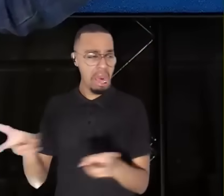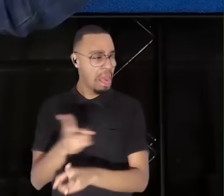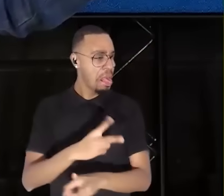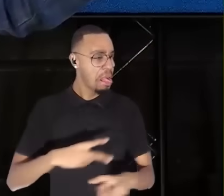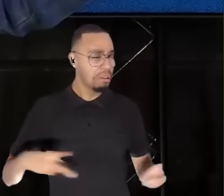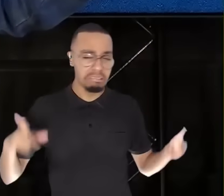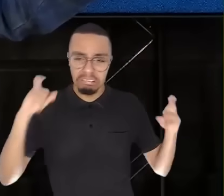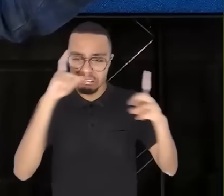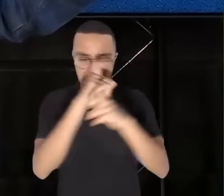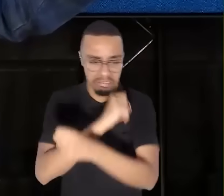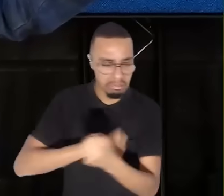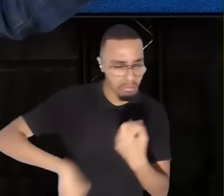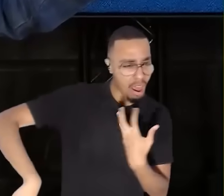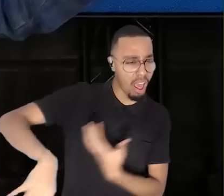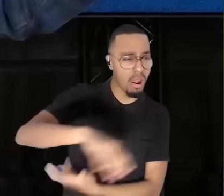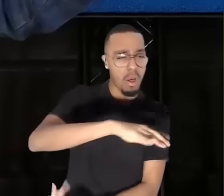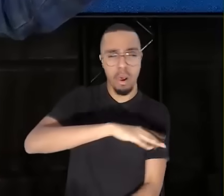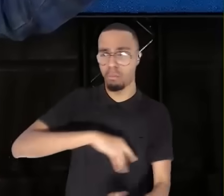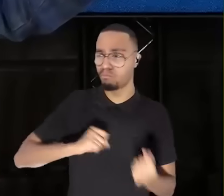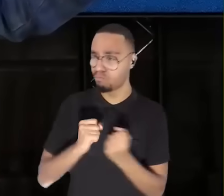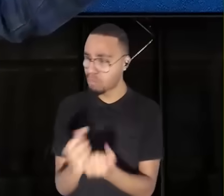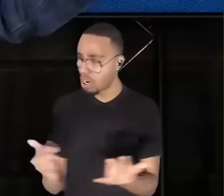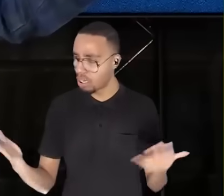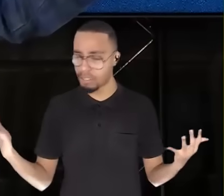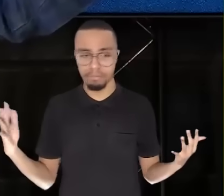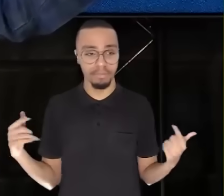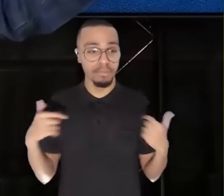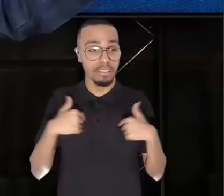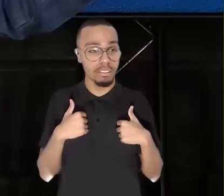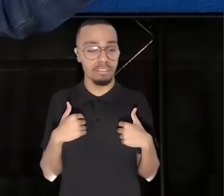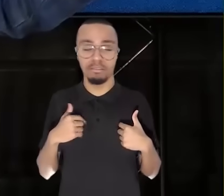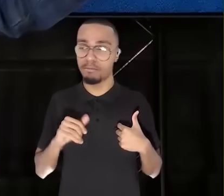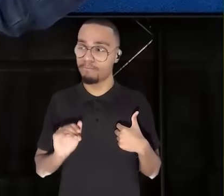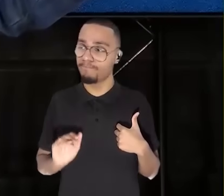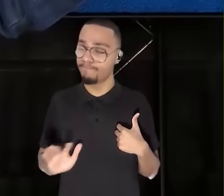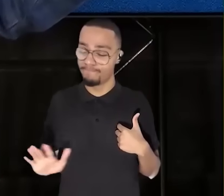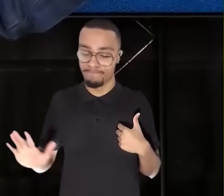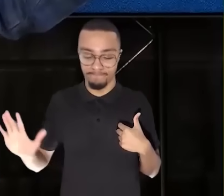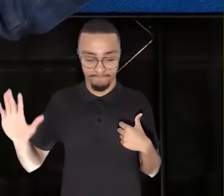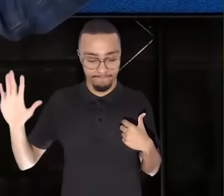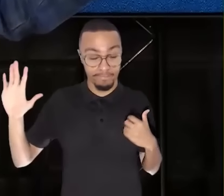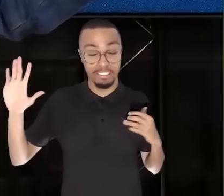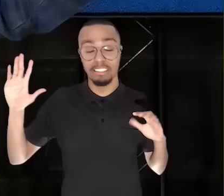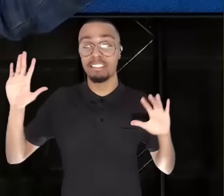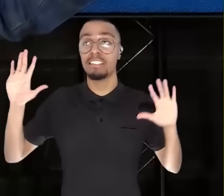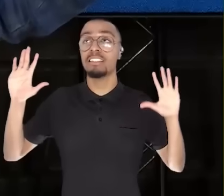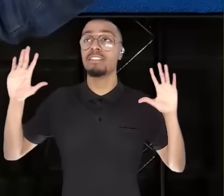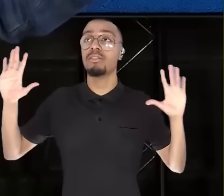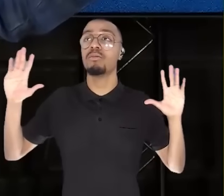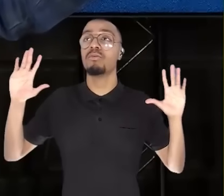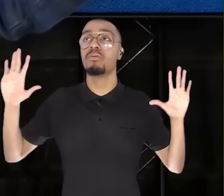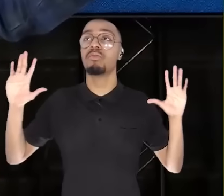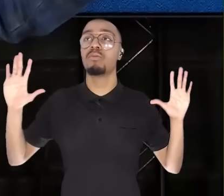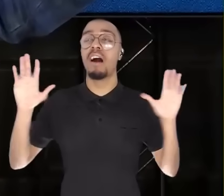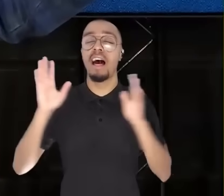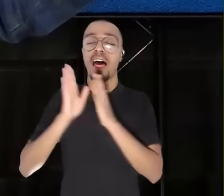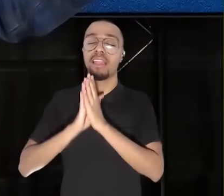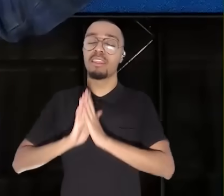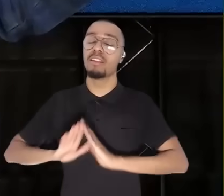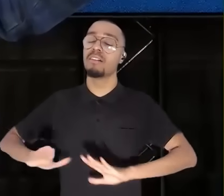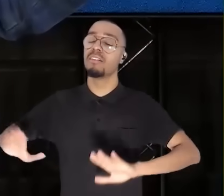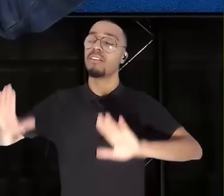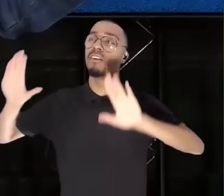minha volta, com toda a autoridade que há no nome de Jesus, porque o Deus que eu sirvo não se mexe no